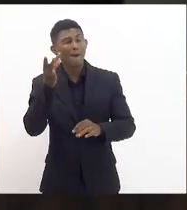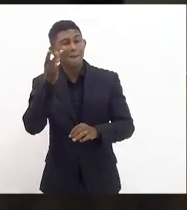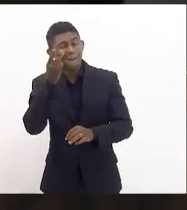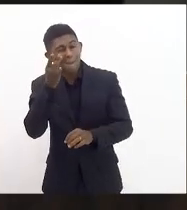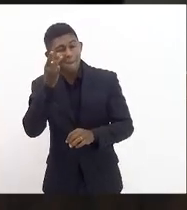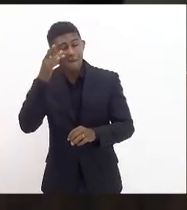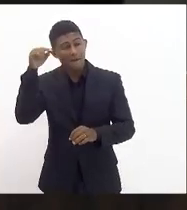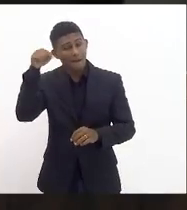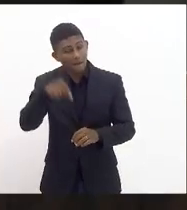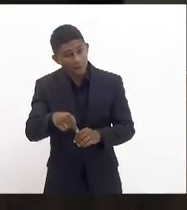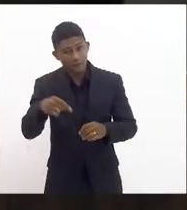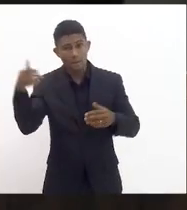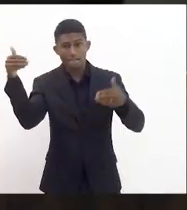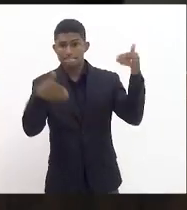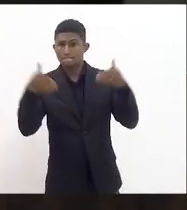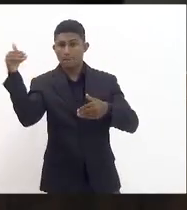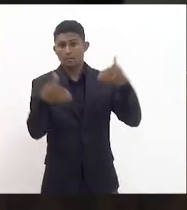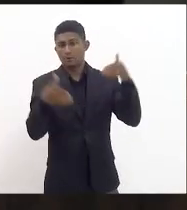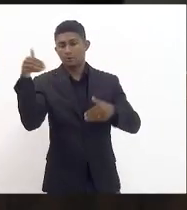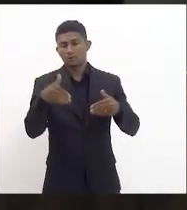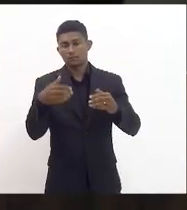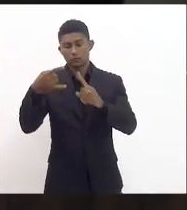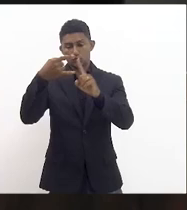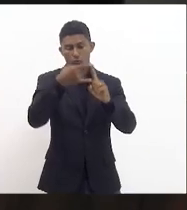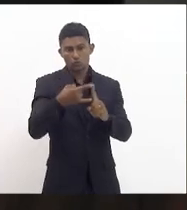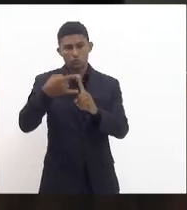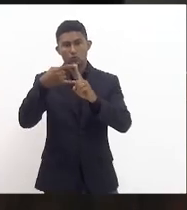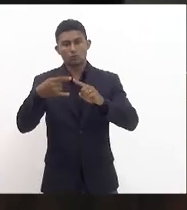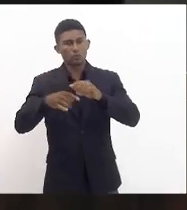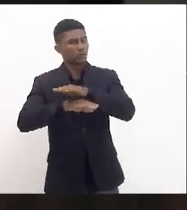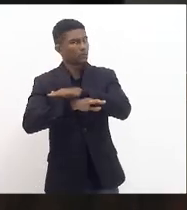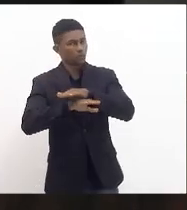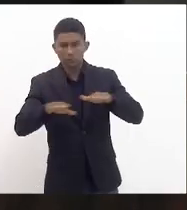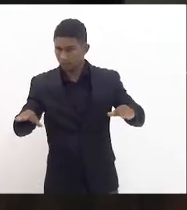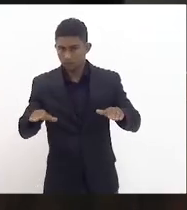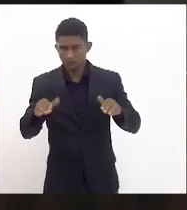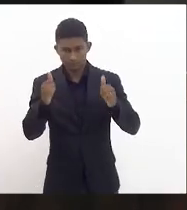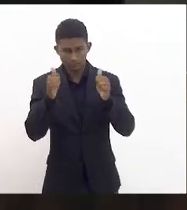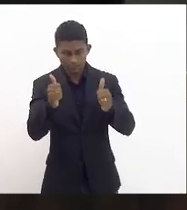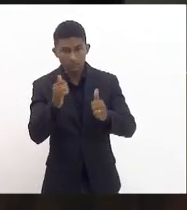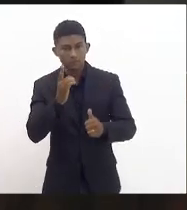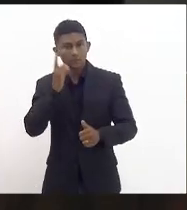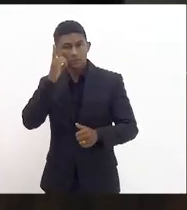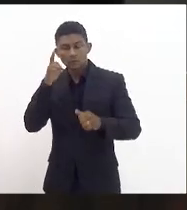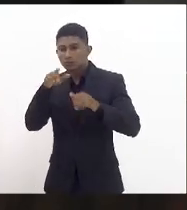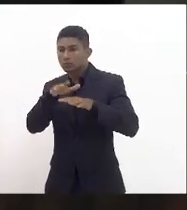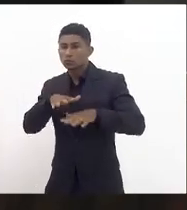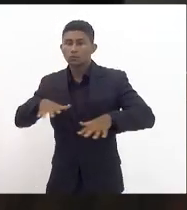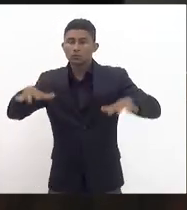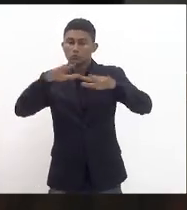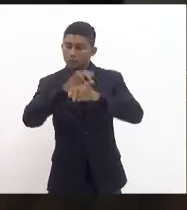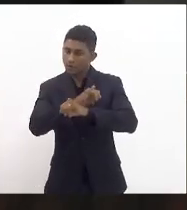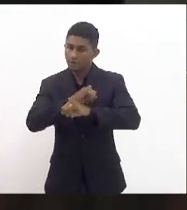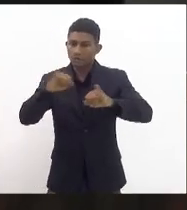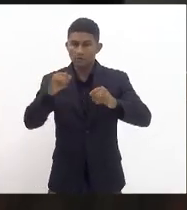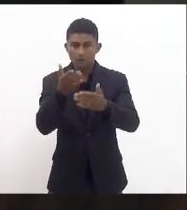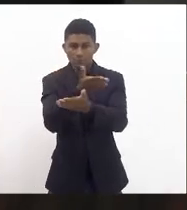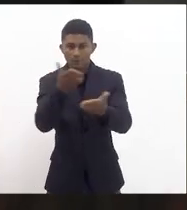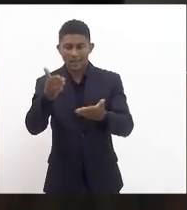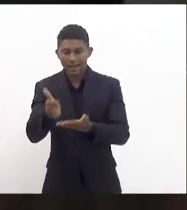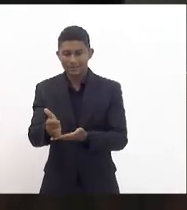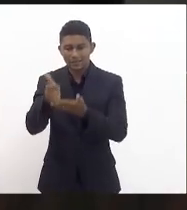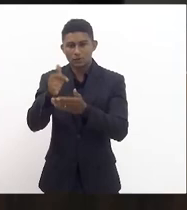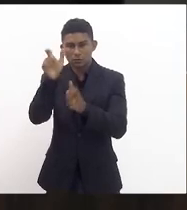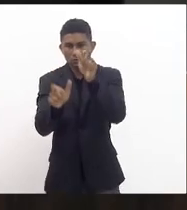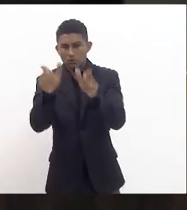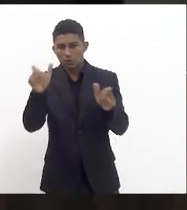presencial as sessões. Então, não teremos o Zoom. Avisando os deputados, as assessorias, os assessores e assessoras